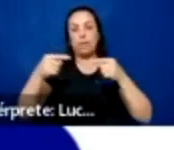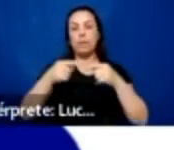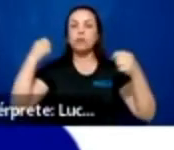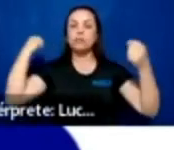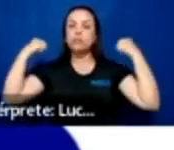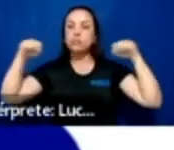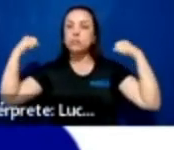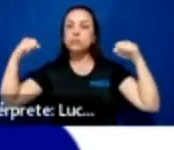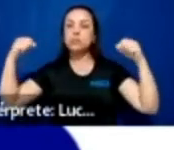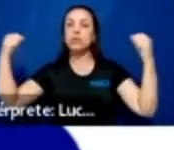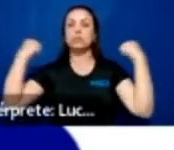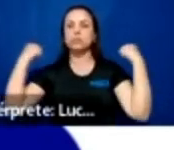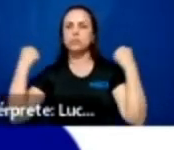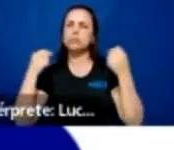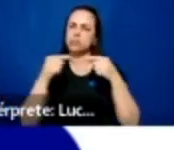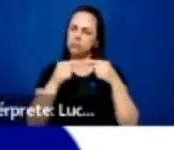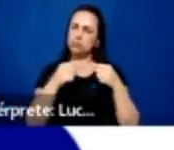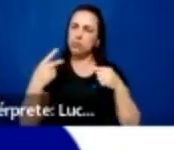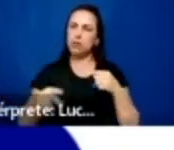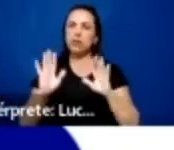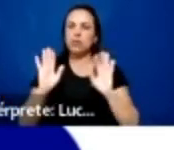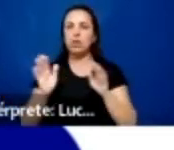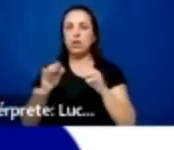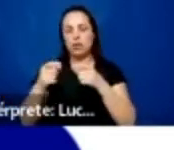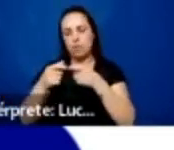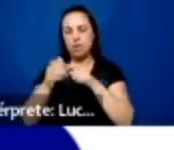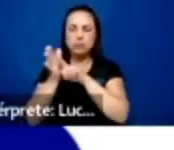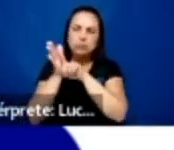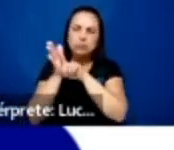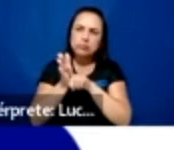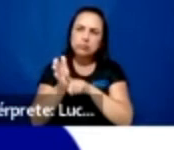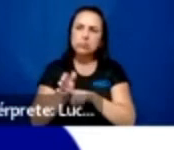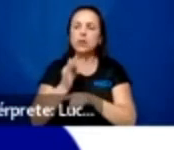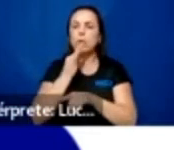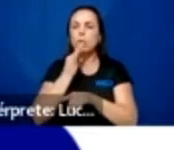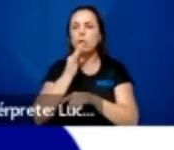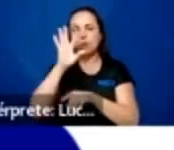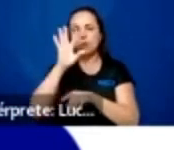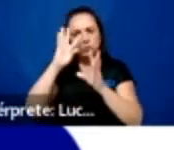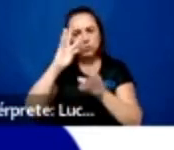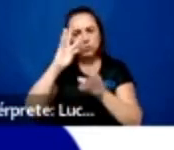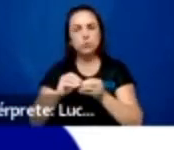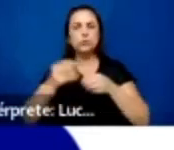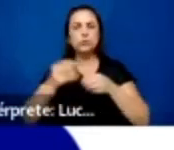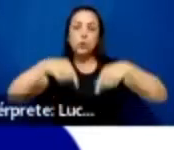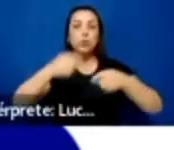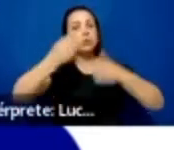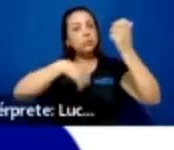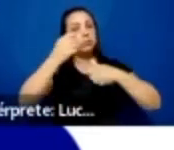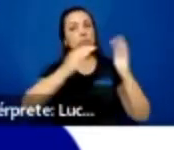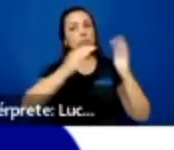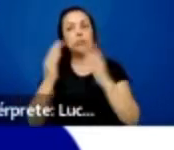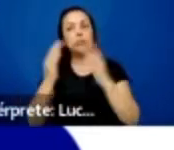ele tem conhecimento de causa para falar do assunto. Então, para nós é uma honra ouvi-lo. E sem querermos